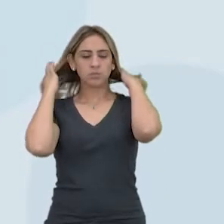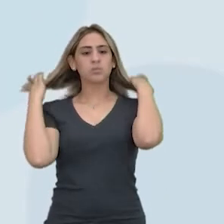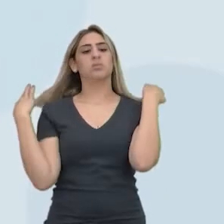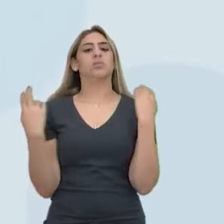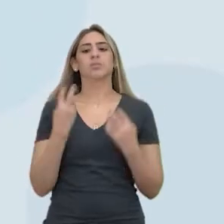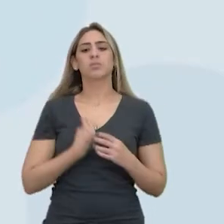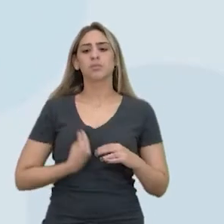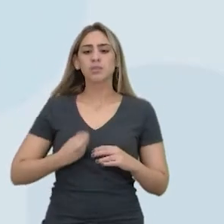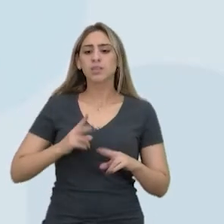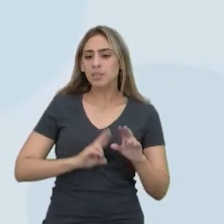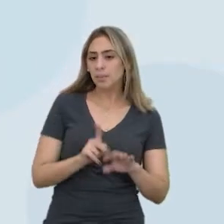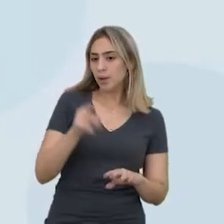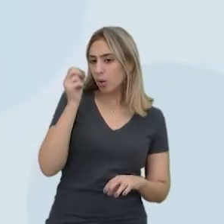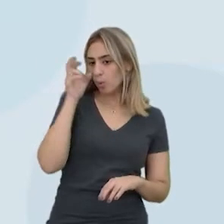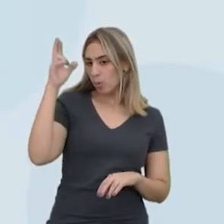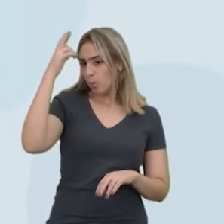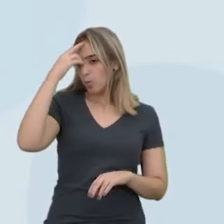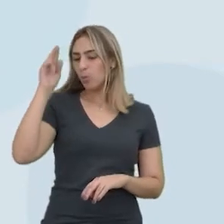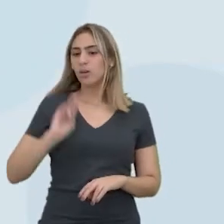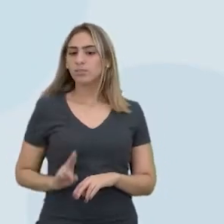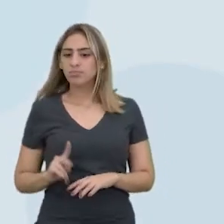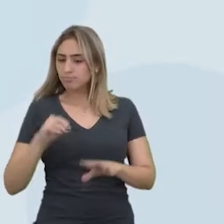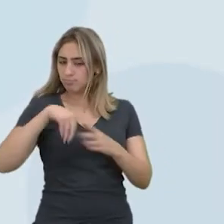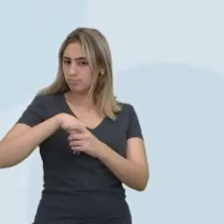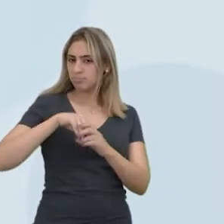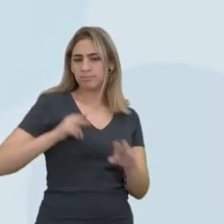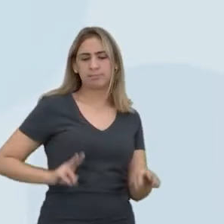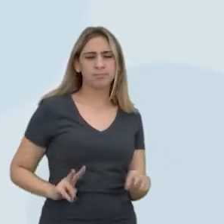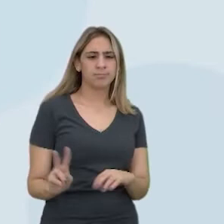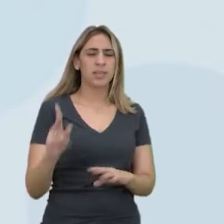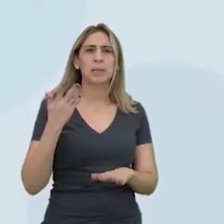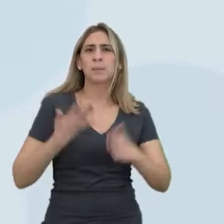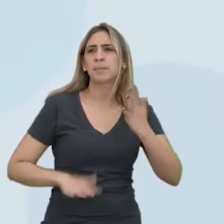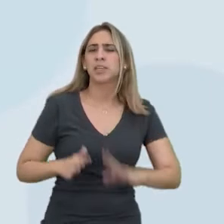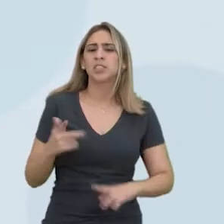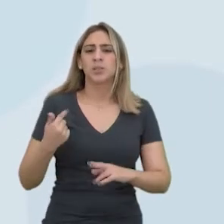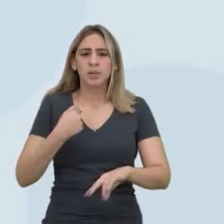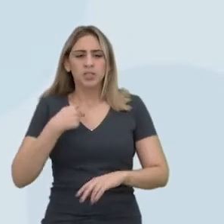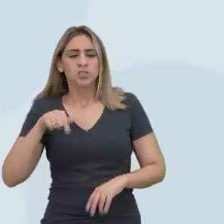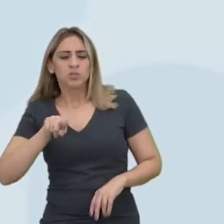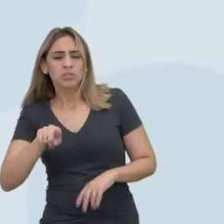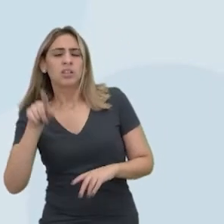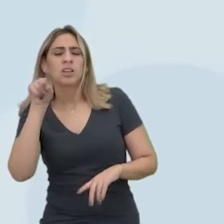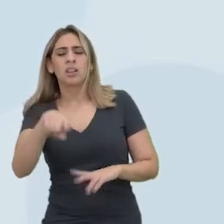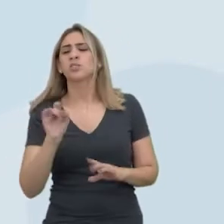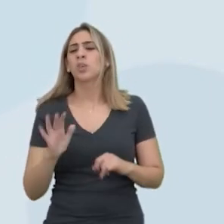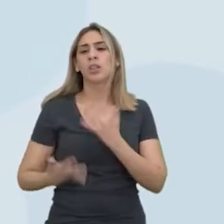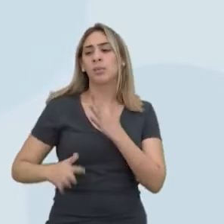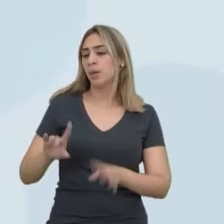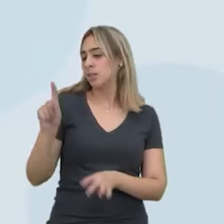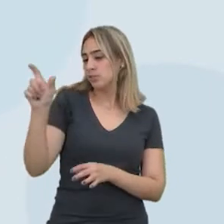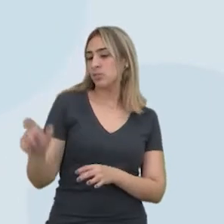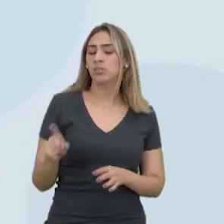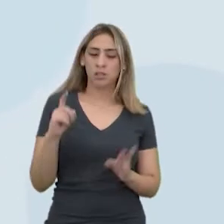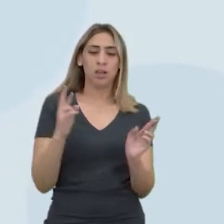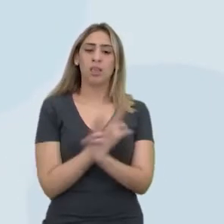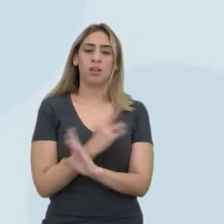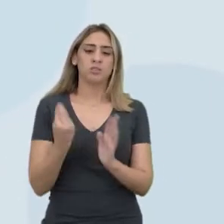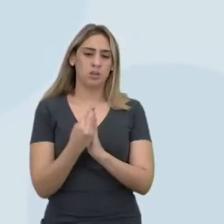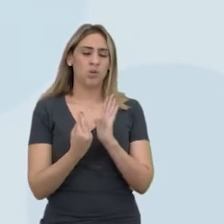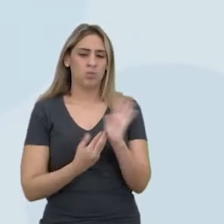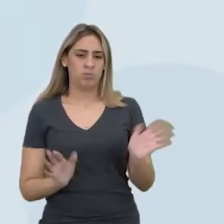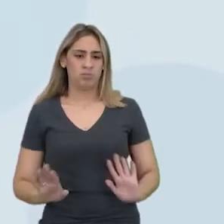Houve sempre a cultura ela está aí, né? Ela independe de mim e de você, ela apenas depende de relações.